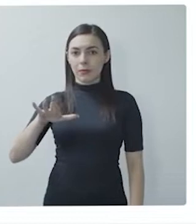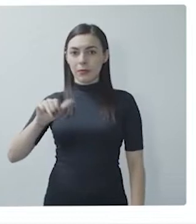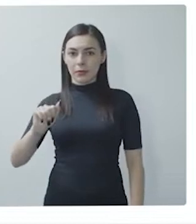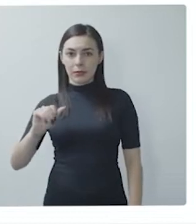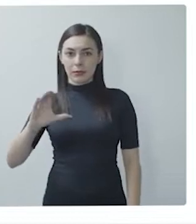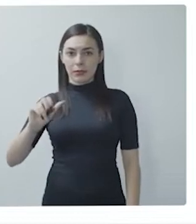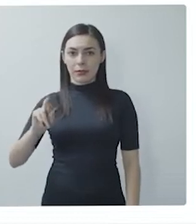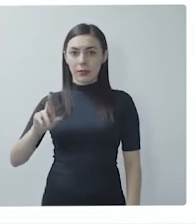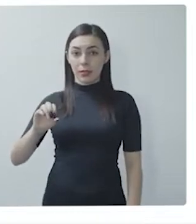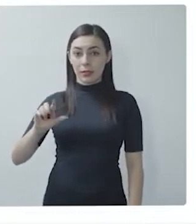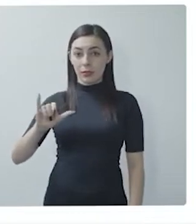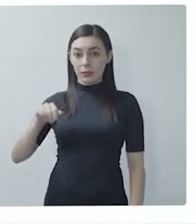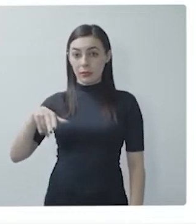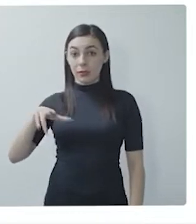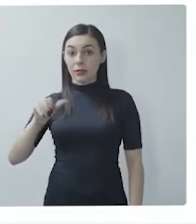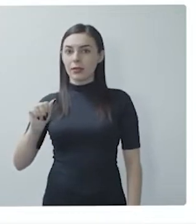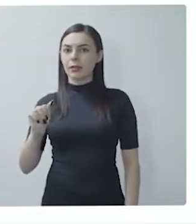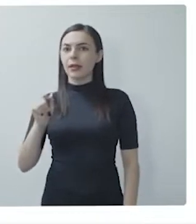ela ganhou